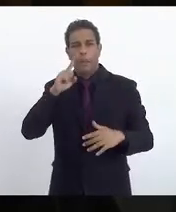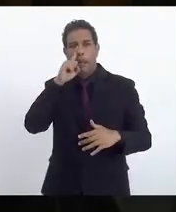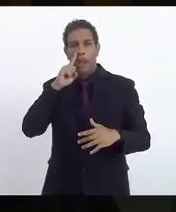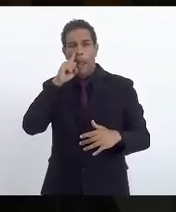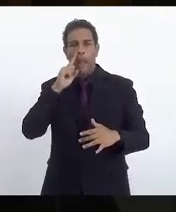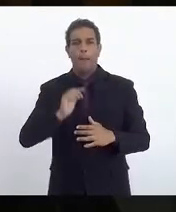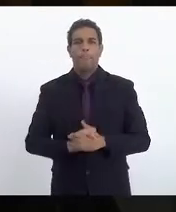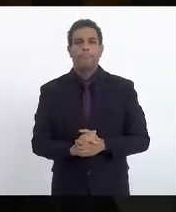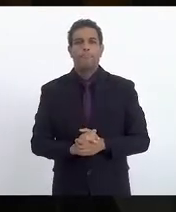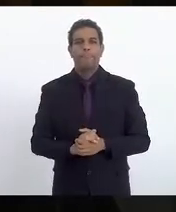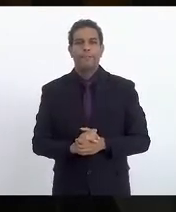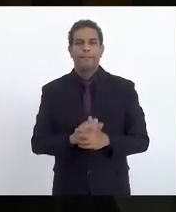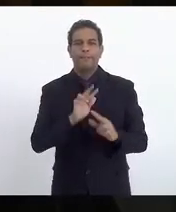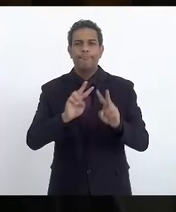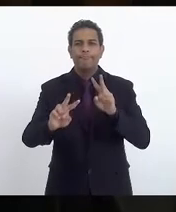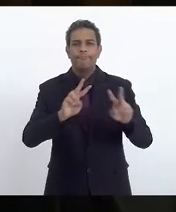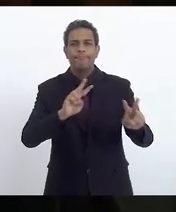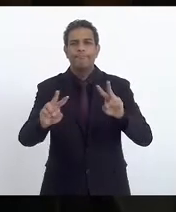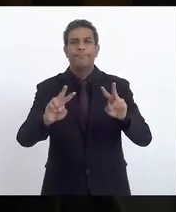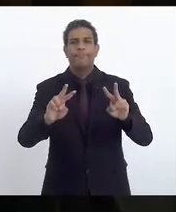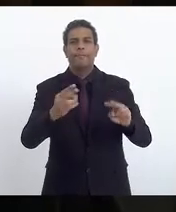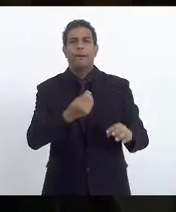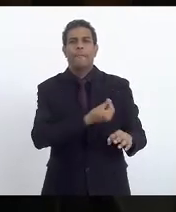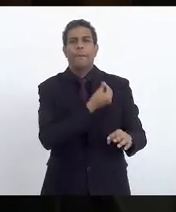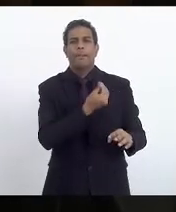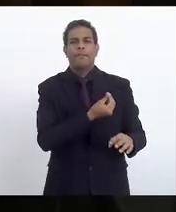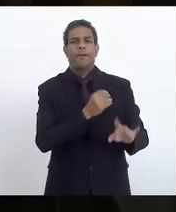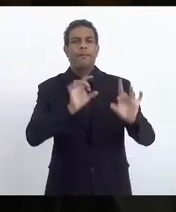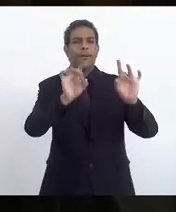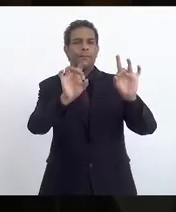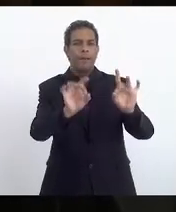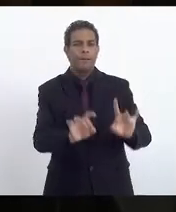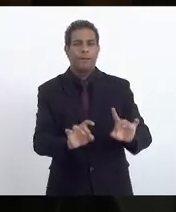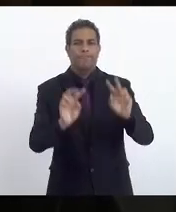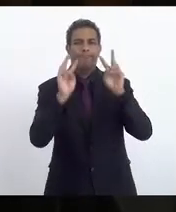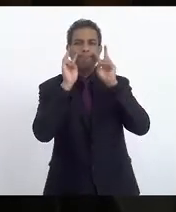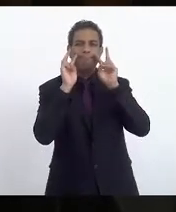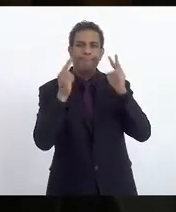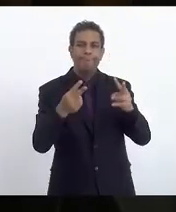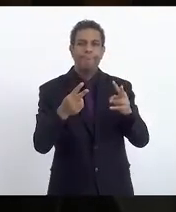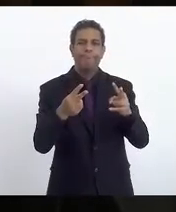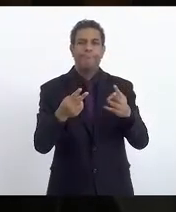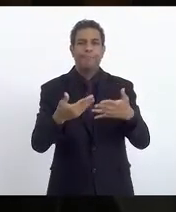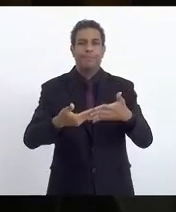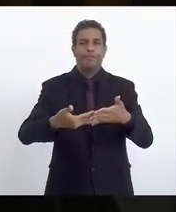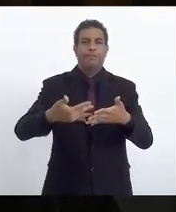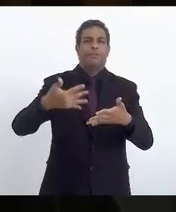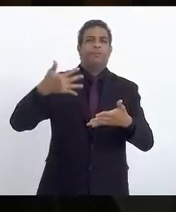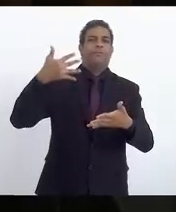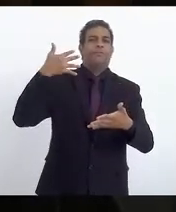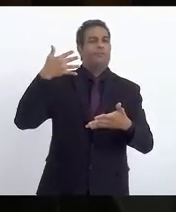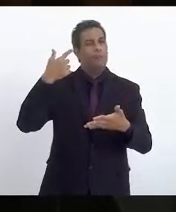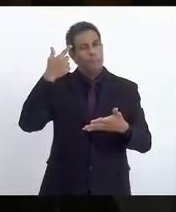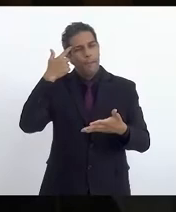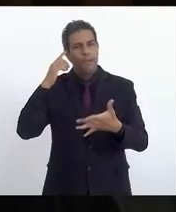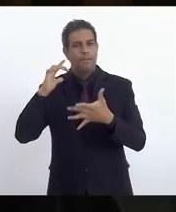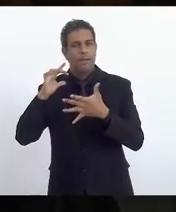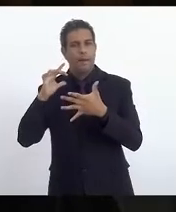e nos abatimentos das participações especiais se a gente pegar a série histórica